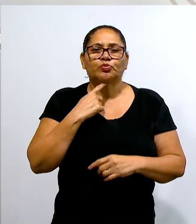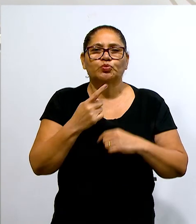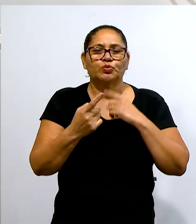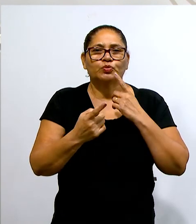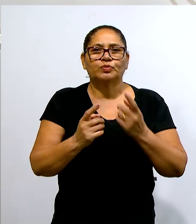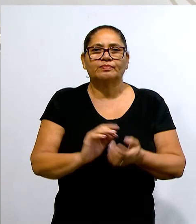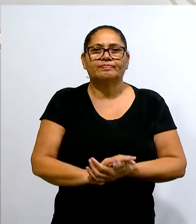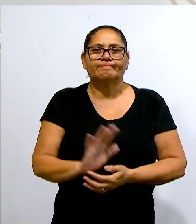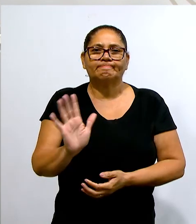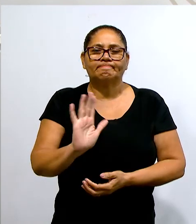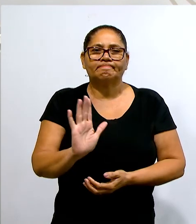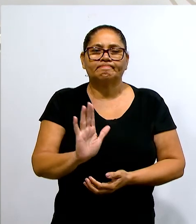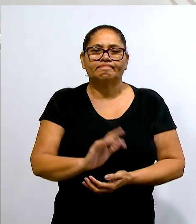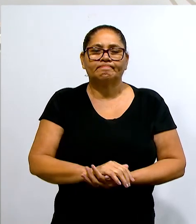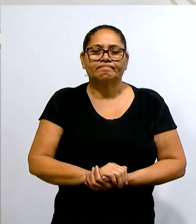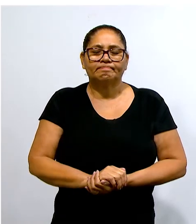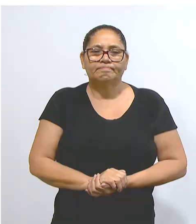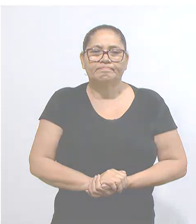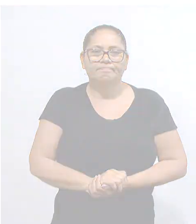dúvidas. Até mais!